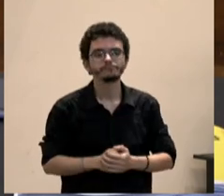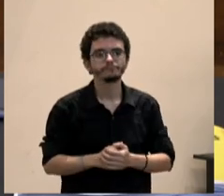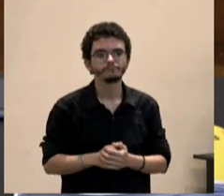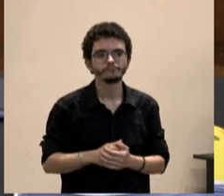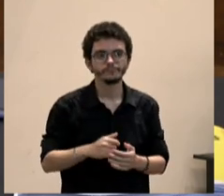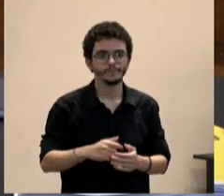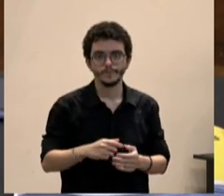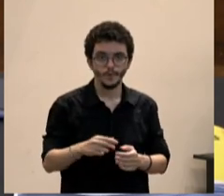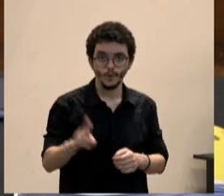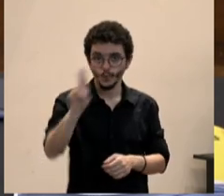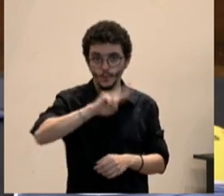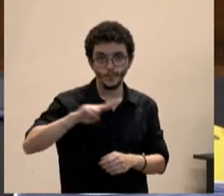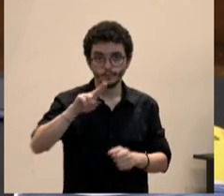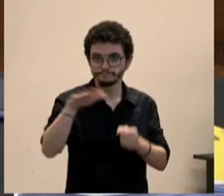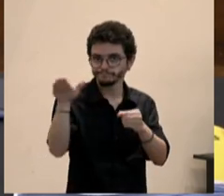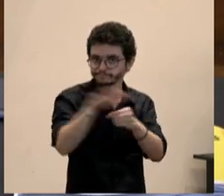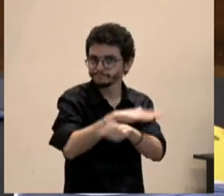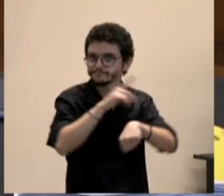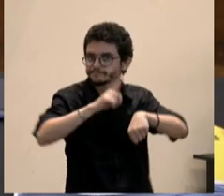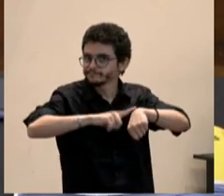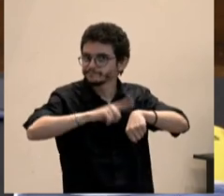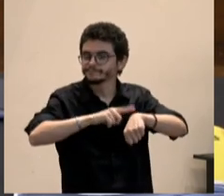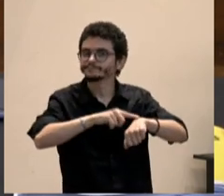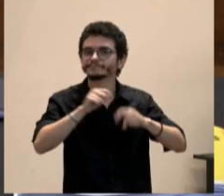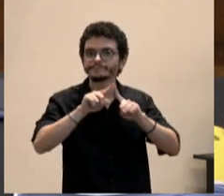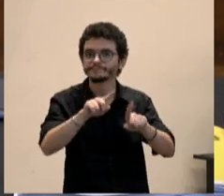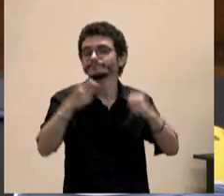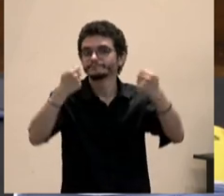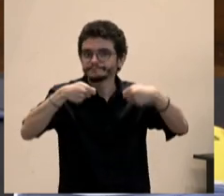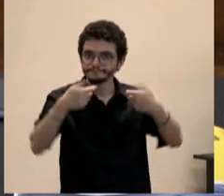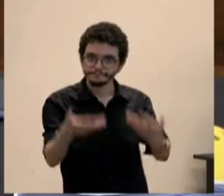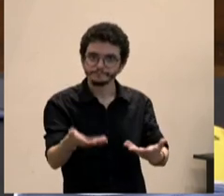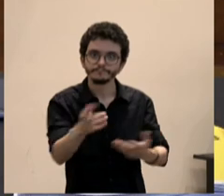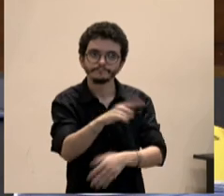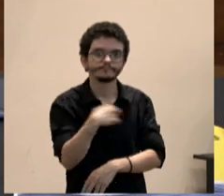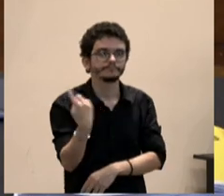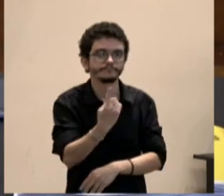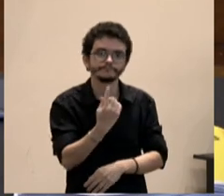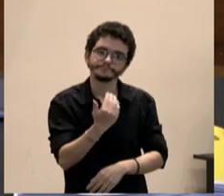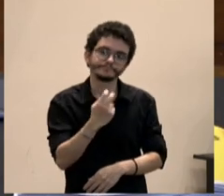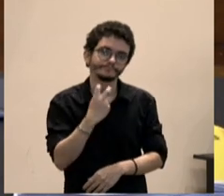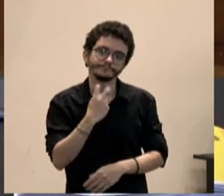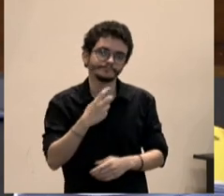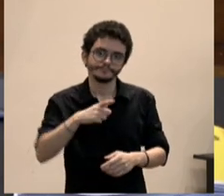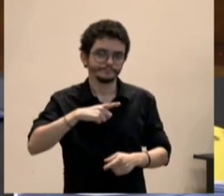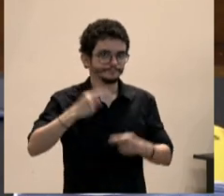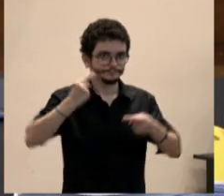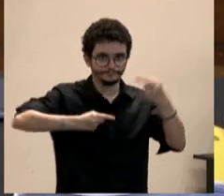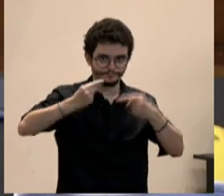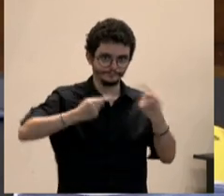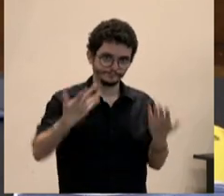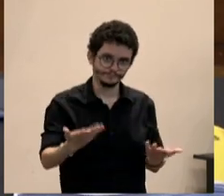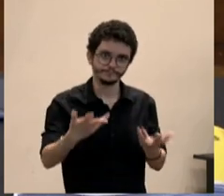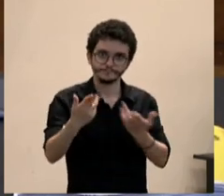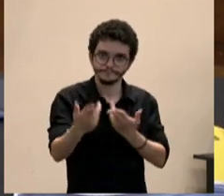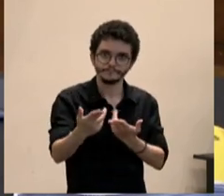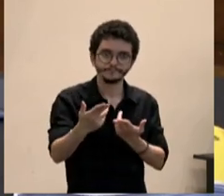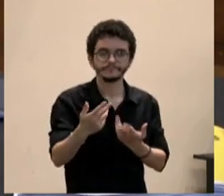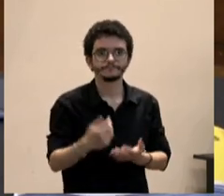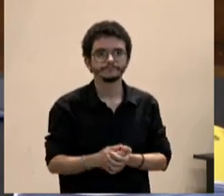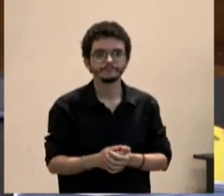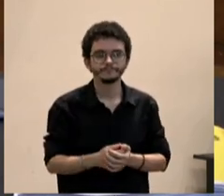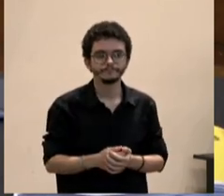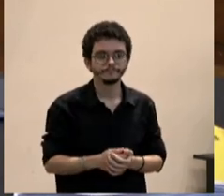nosso tempo, né, mas precisou, a gente não vai poder ter o debate, conforme, né,